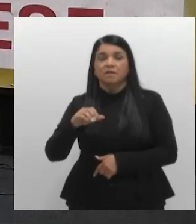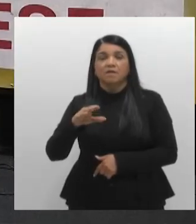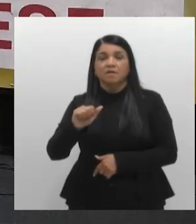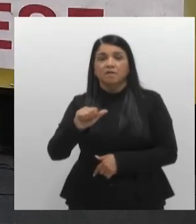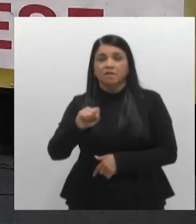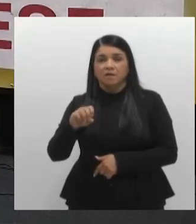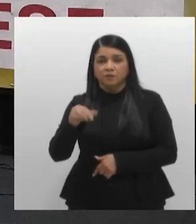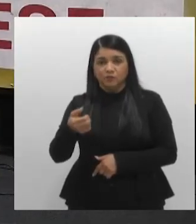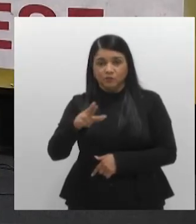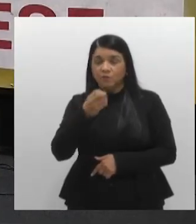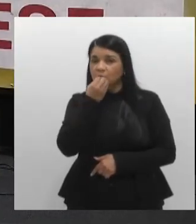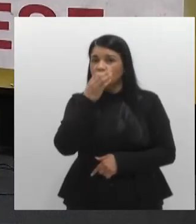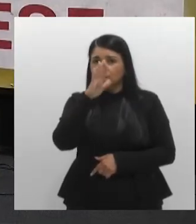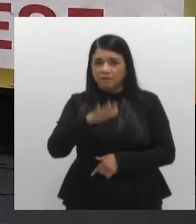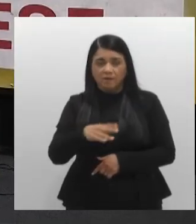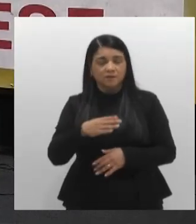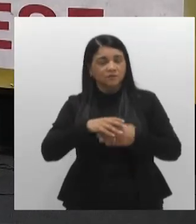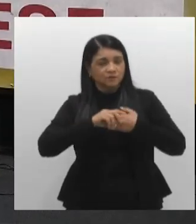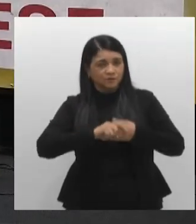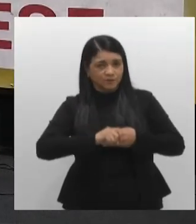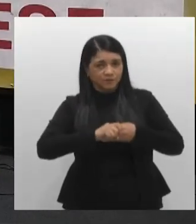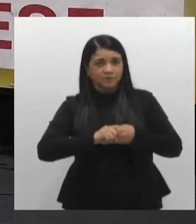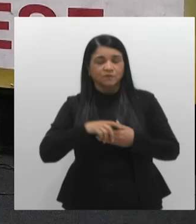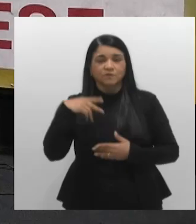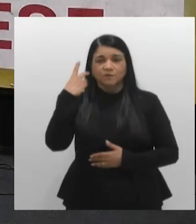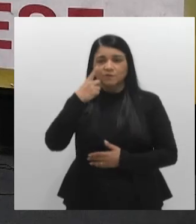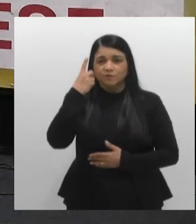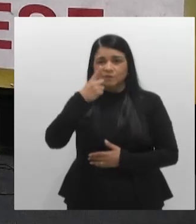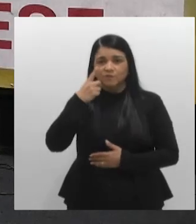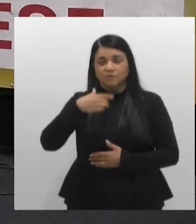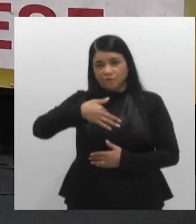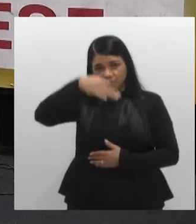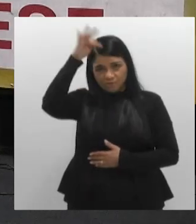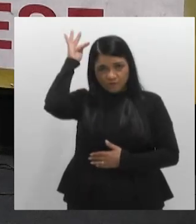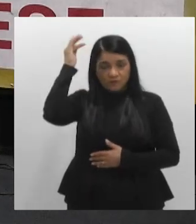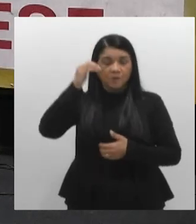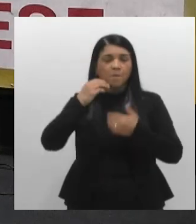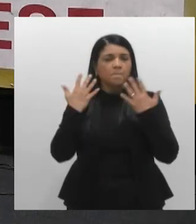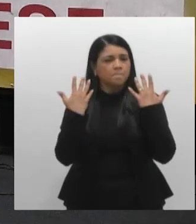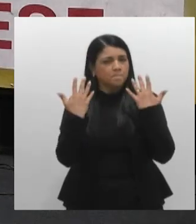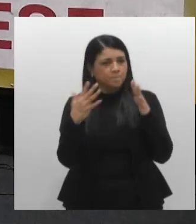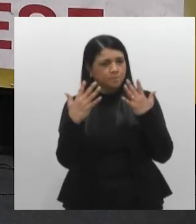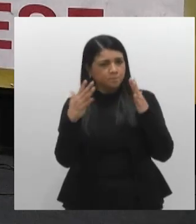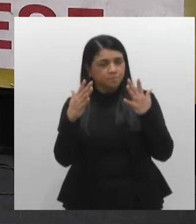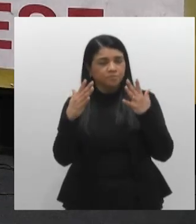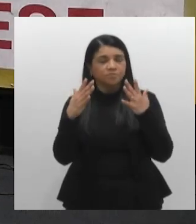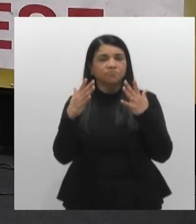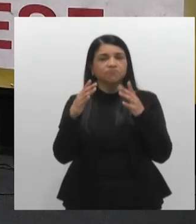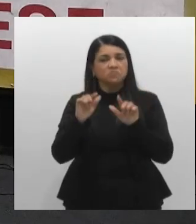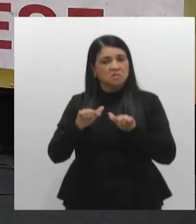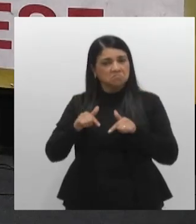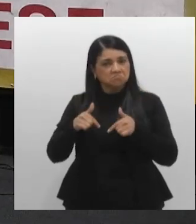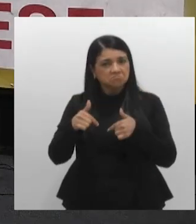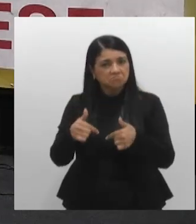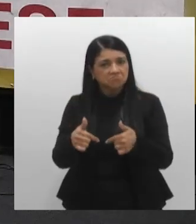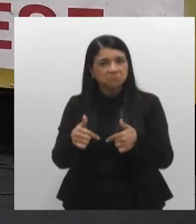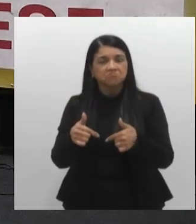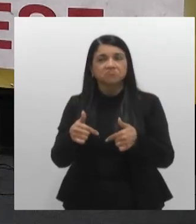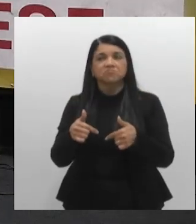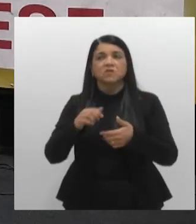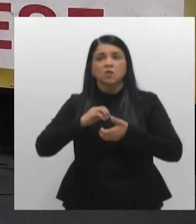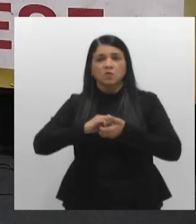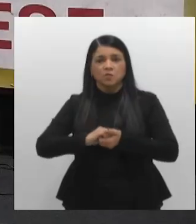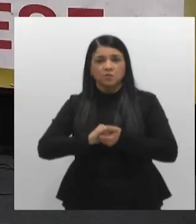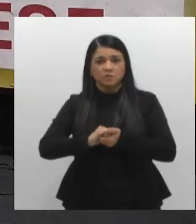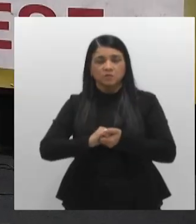nosso deputado Fred Pacheco e já o parabenizando por essa grande iniciativa.